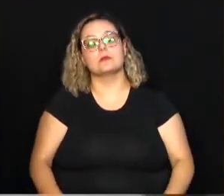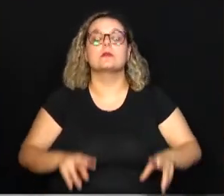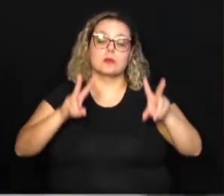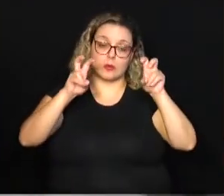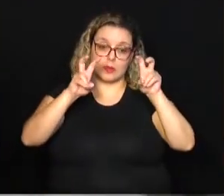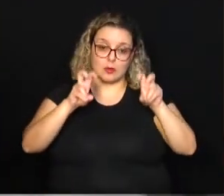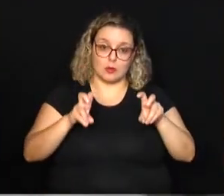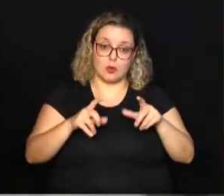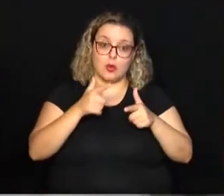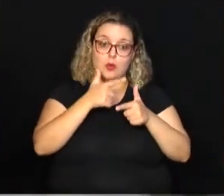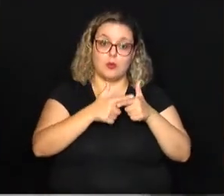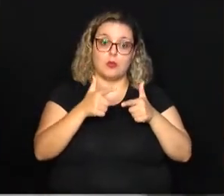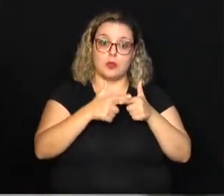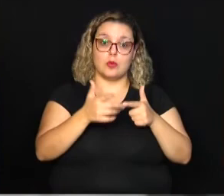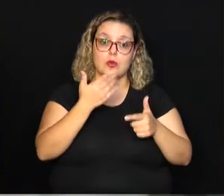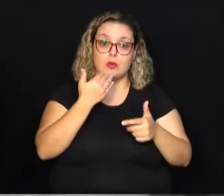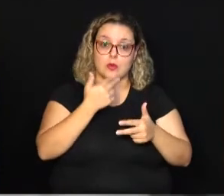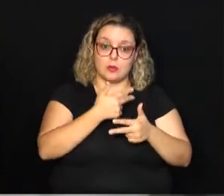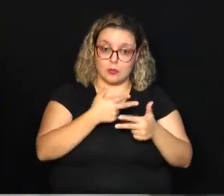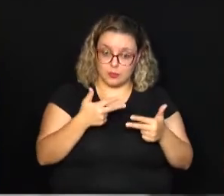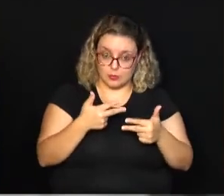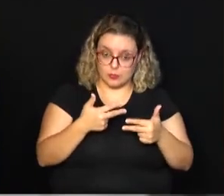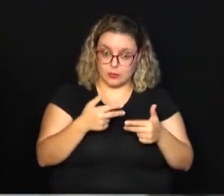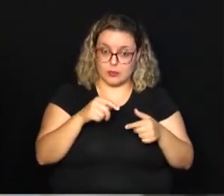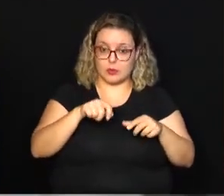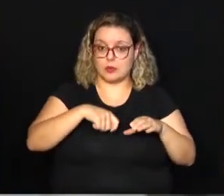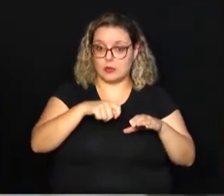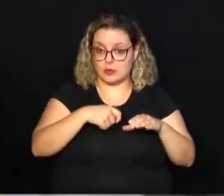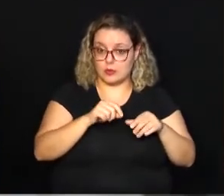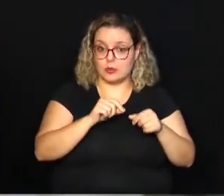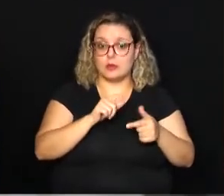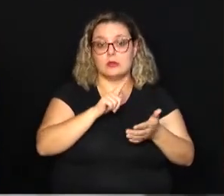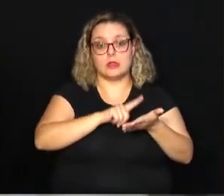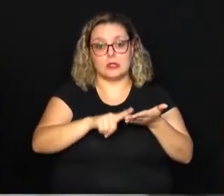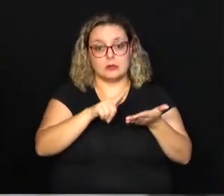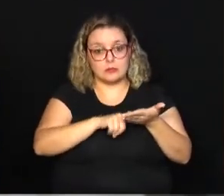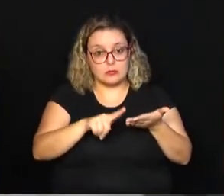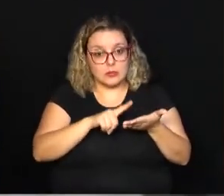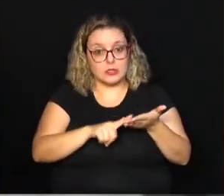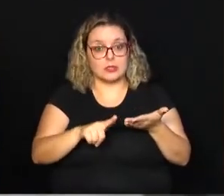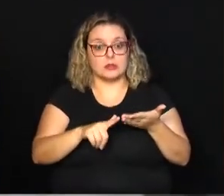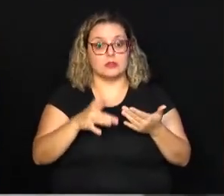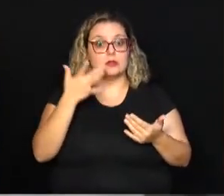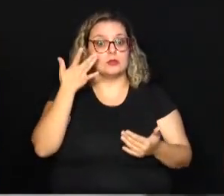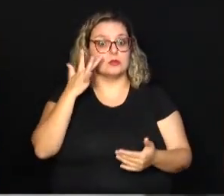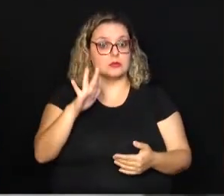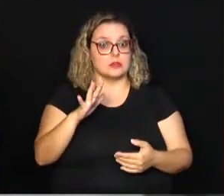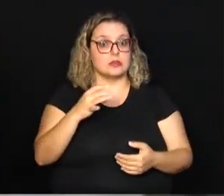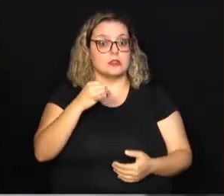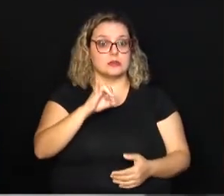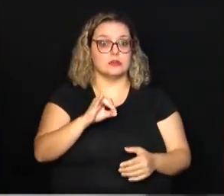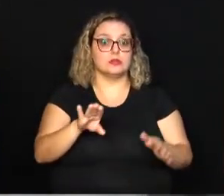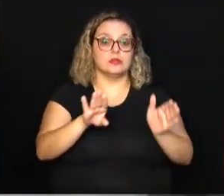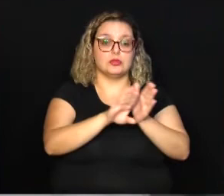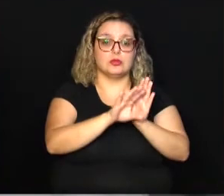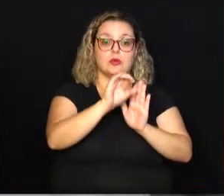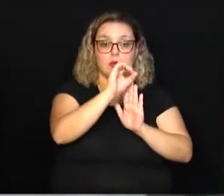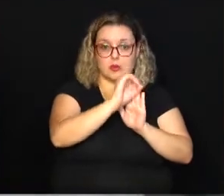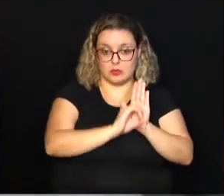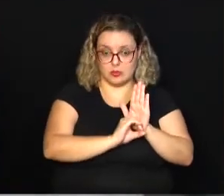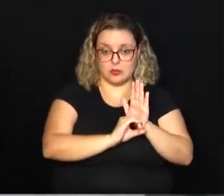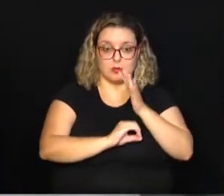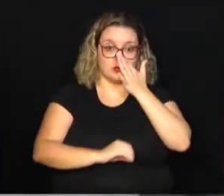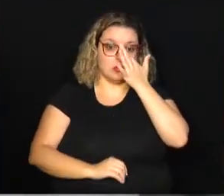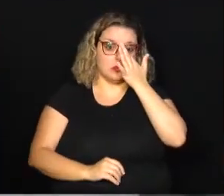problemas na alimentação, na confecção de alimentação, na higiene. Eu não sei se chegou esse ofício ao senhor, se não, o senhor não